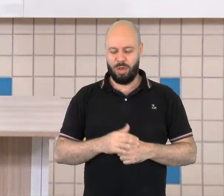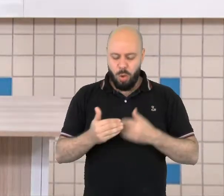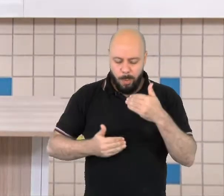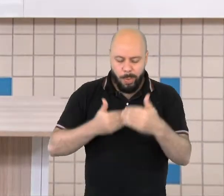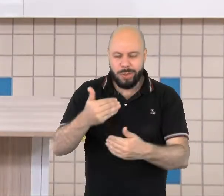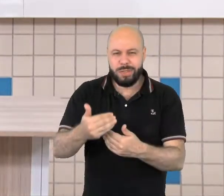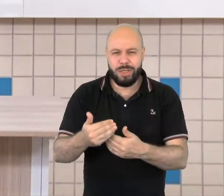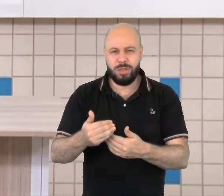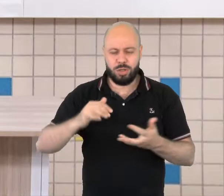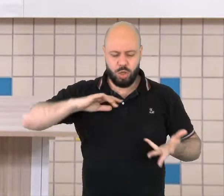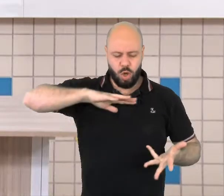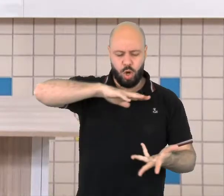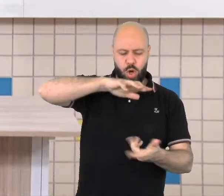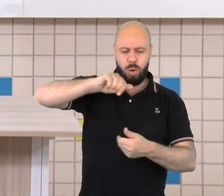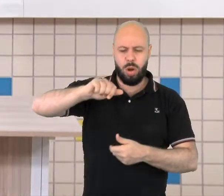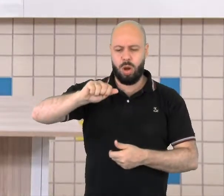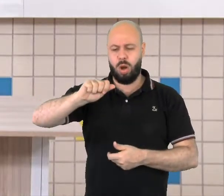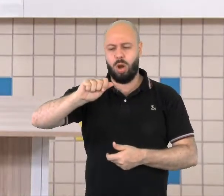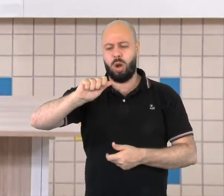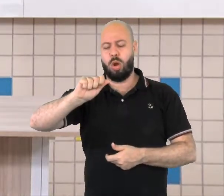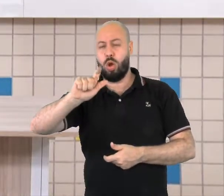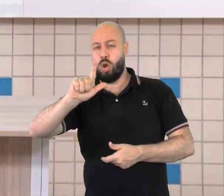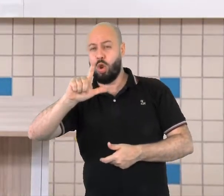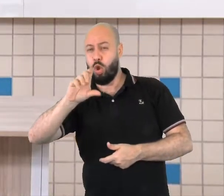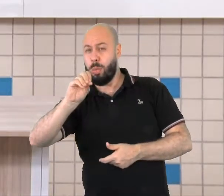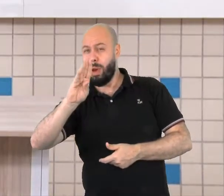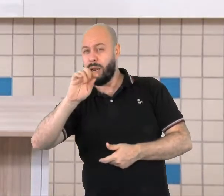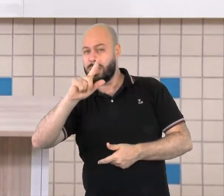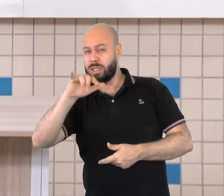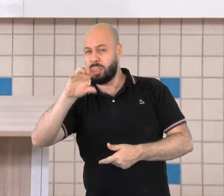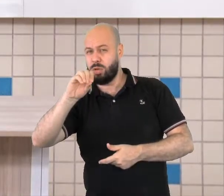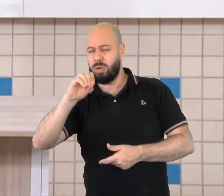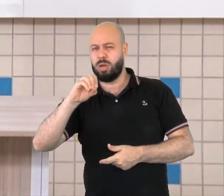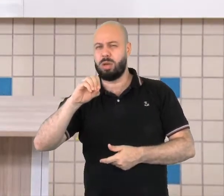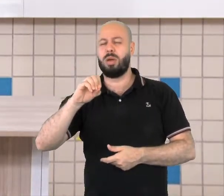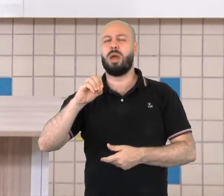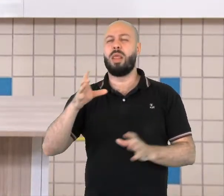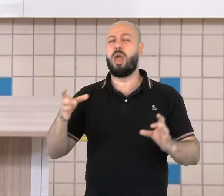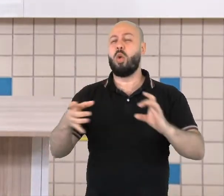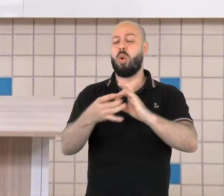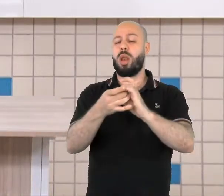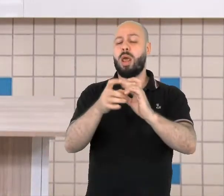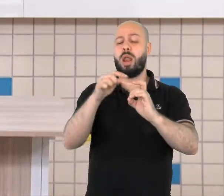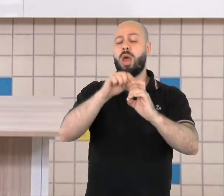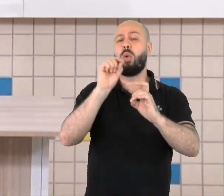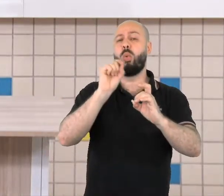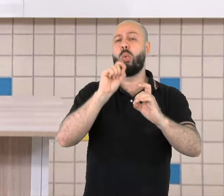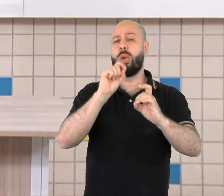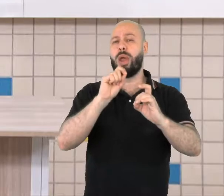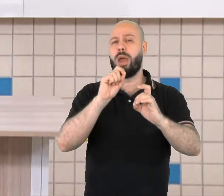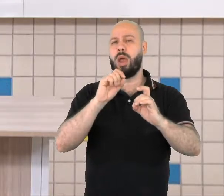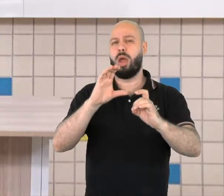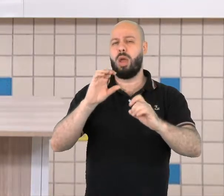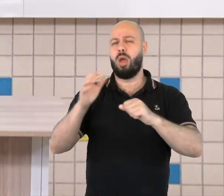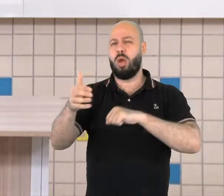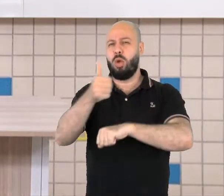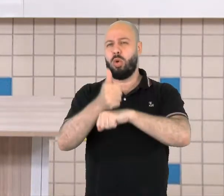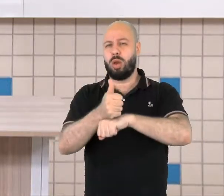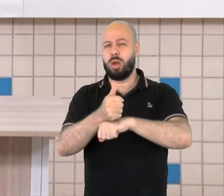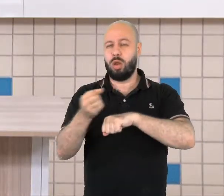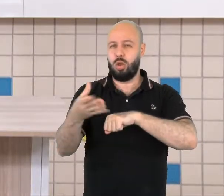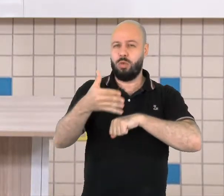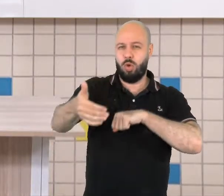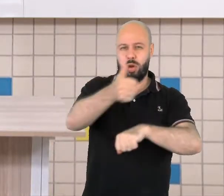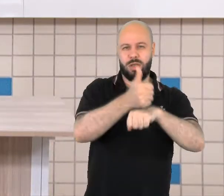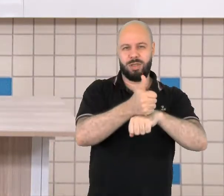globalização, ele está junto, tá? Ele anda junto de quem? Do colonialismo, do